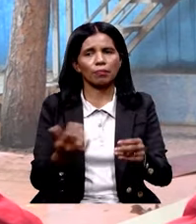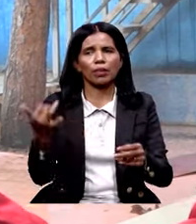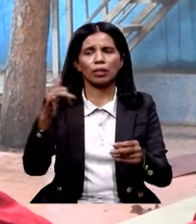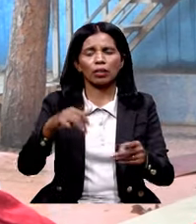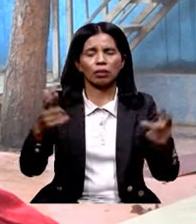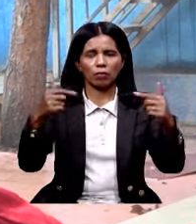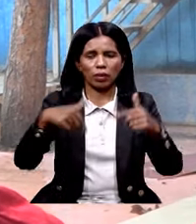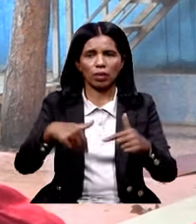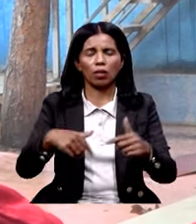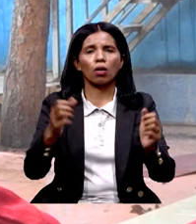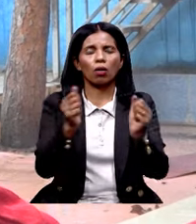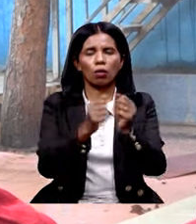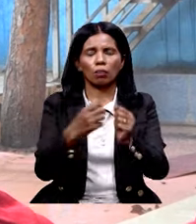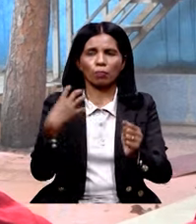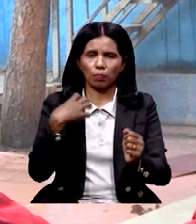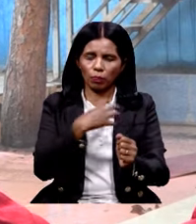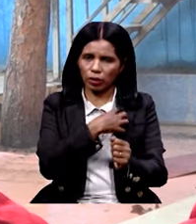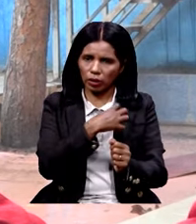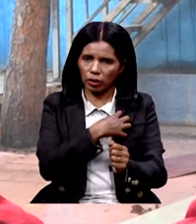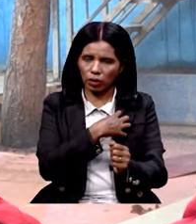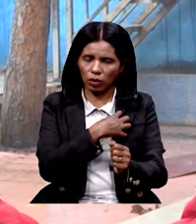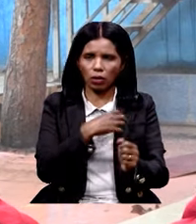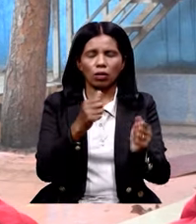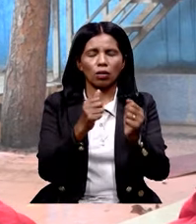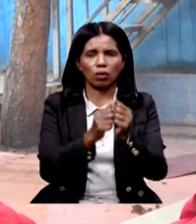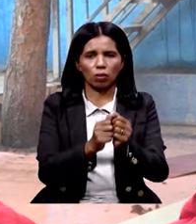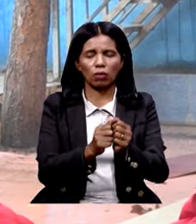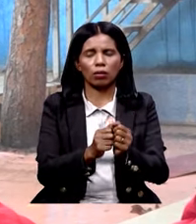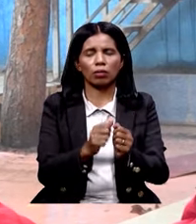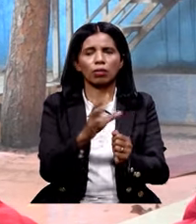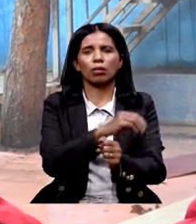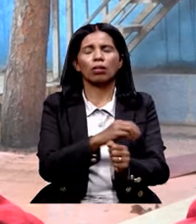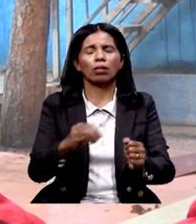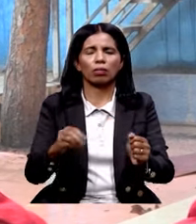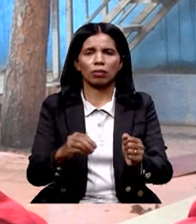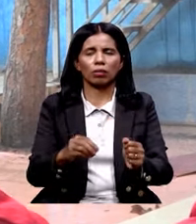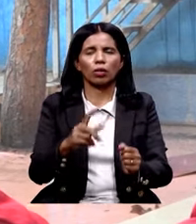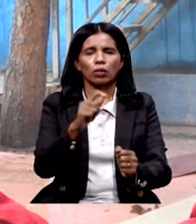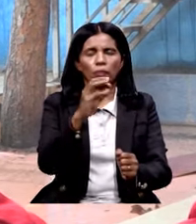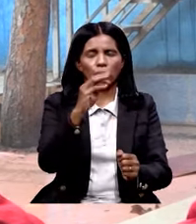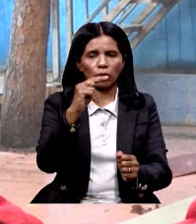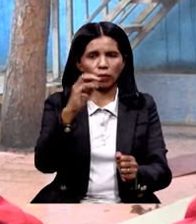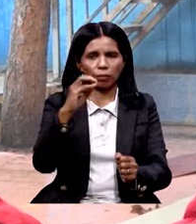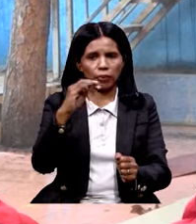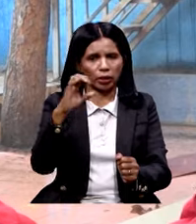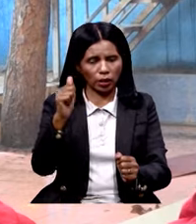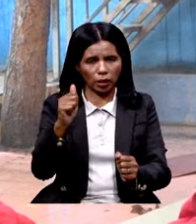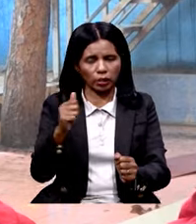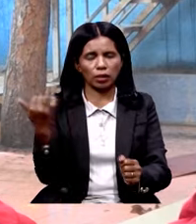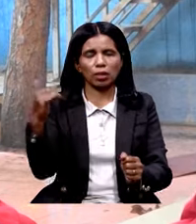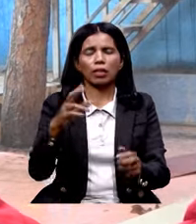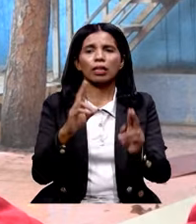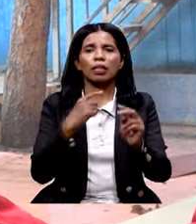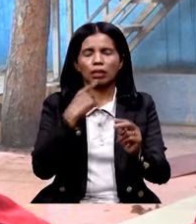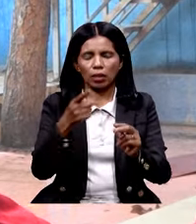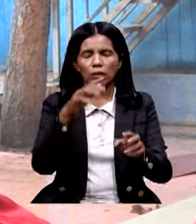ho liur, ho polícia, o gestão do mercado em Nian, depois, se era meu obrigamento sobo, haro lavar